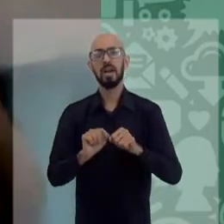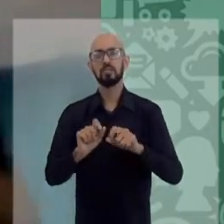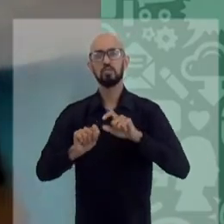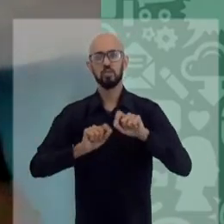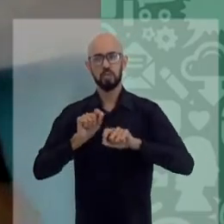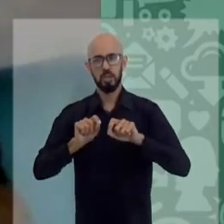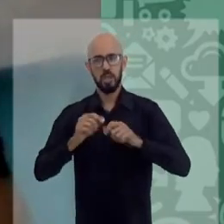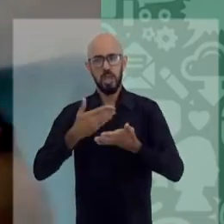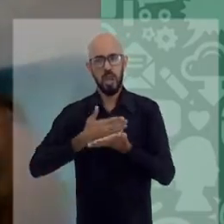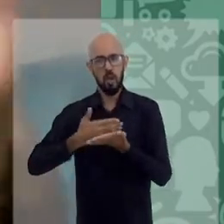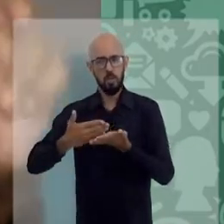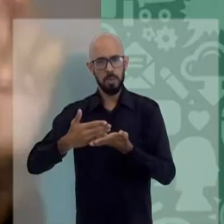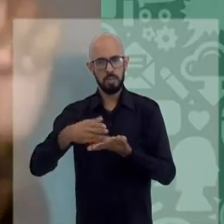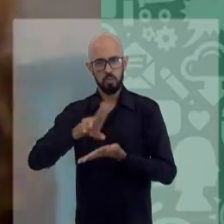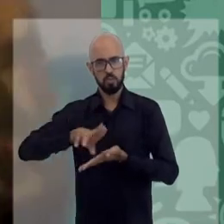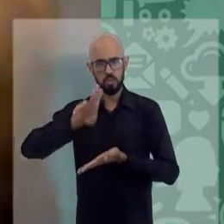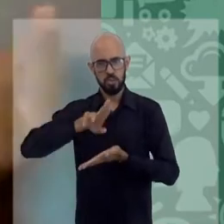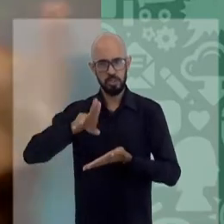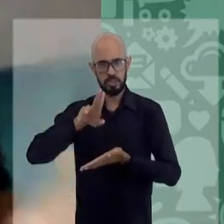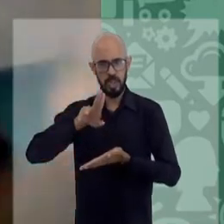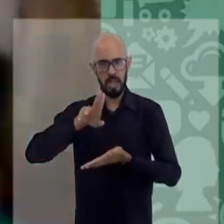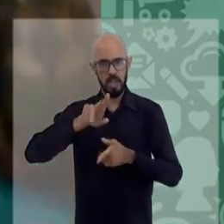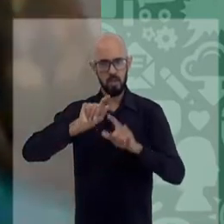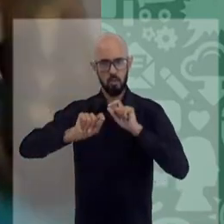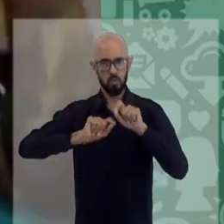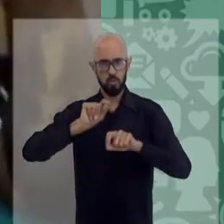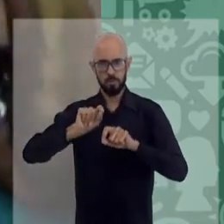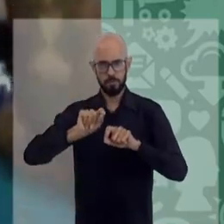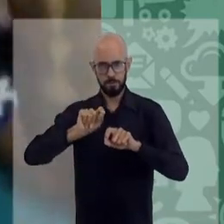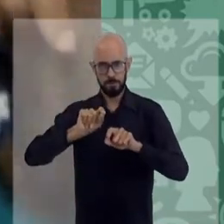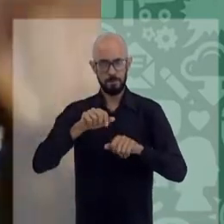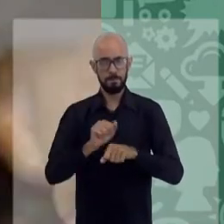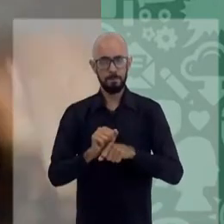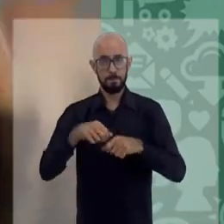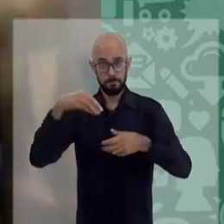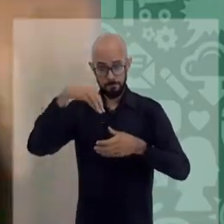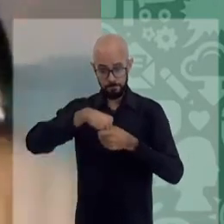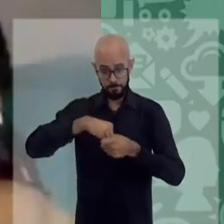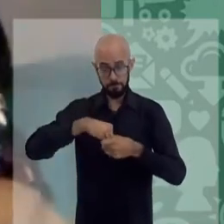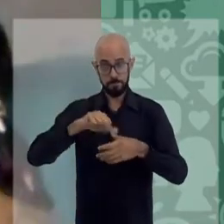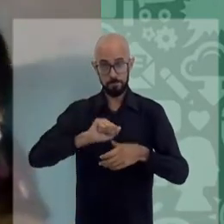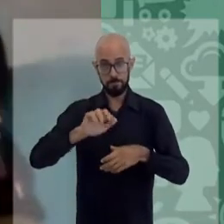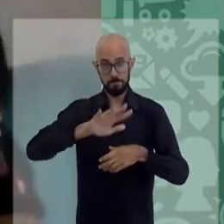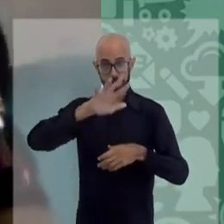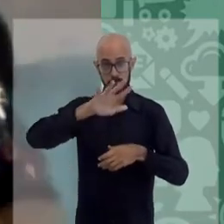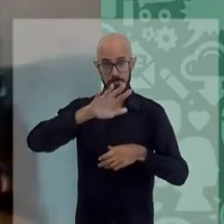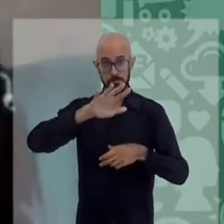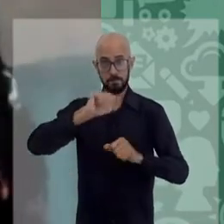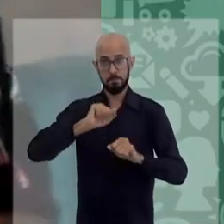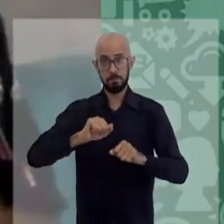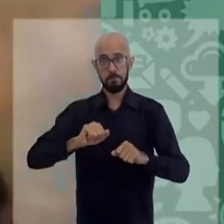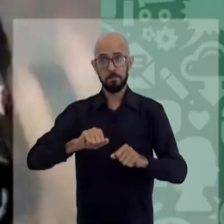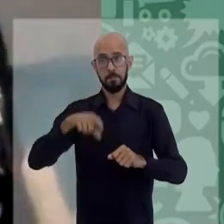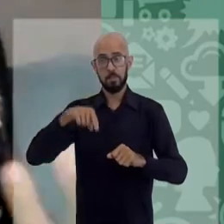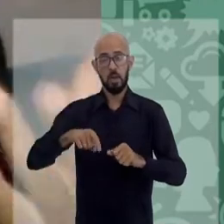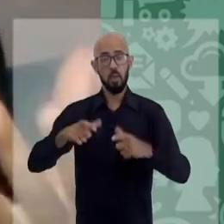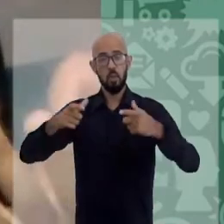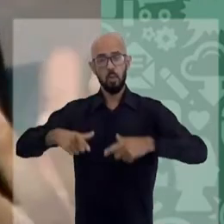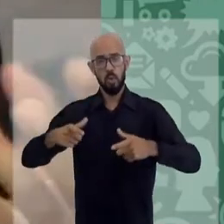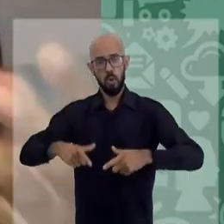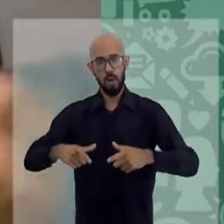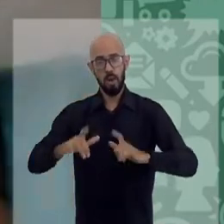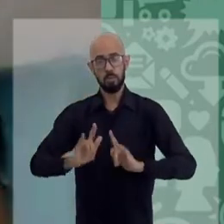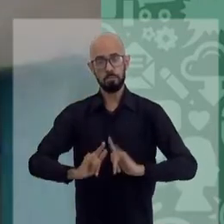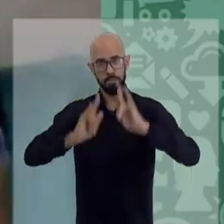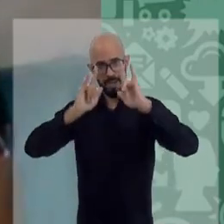o que ela faz? Ela começa a utilizar como espaços de distribuição dentro dos territórios o que a gente chama aqui de ocupações